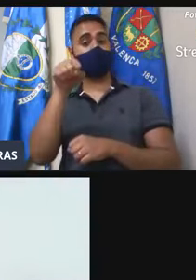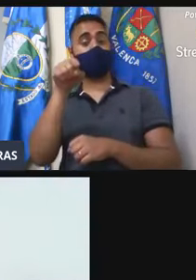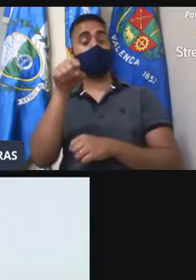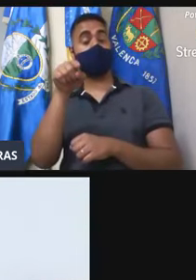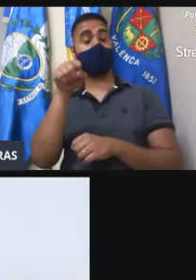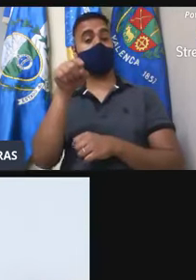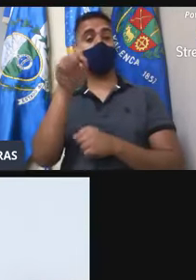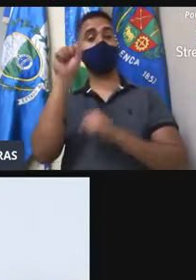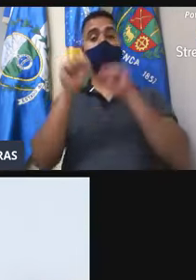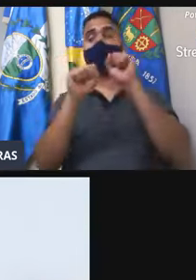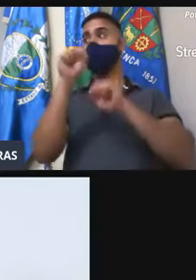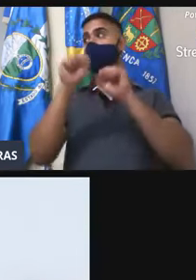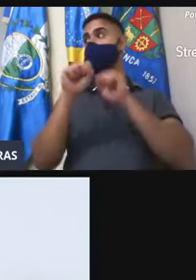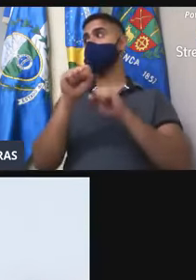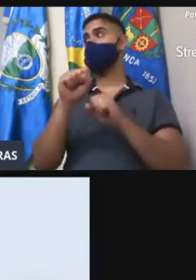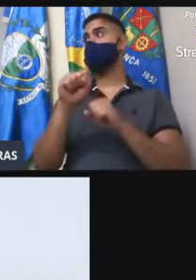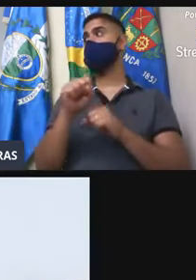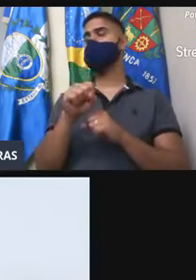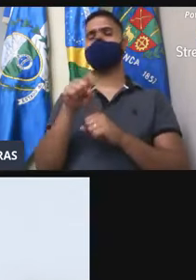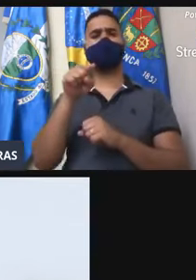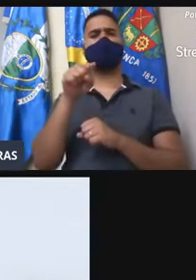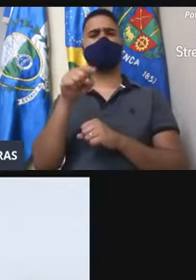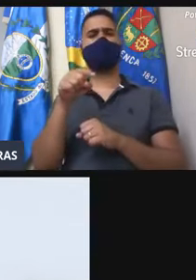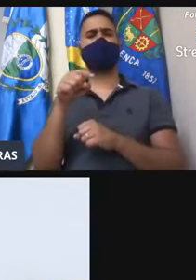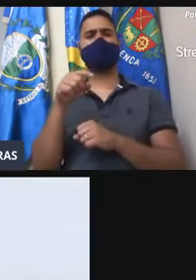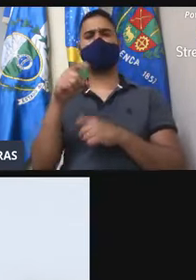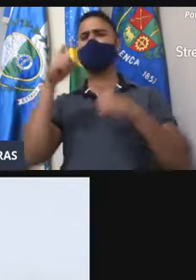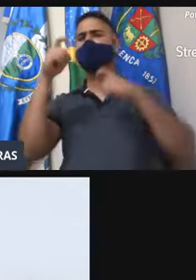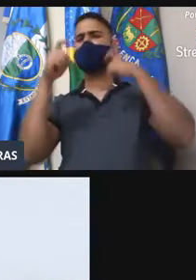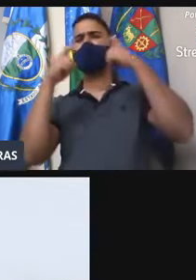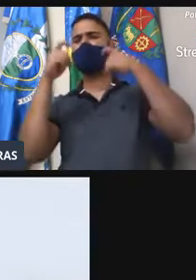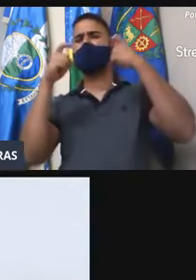empresa, que você não caia nesse conto do vigário.